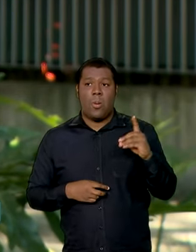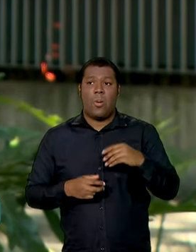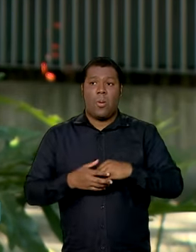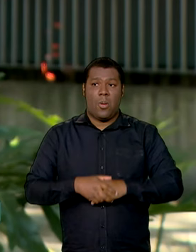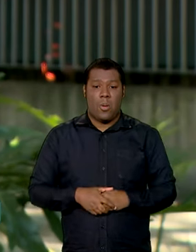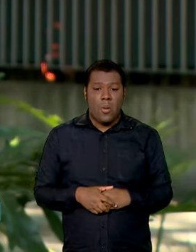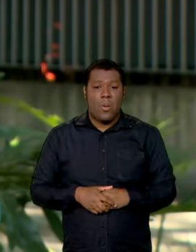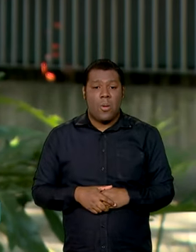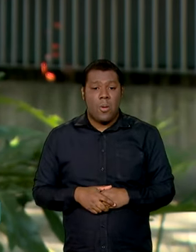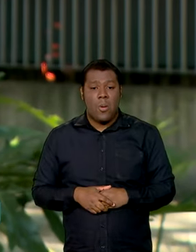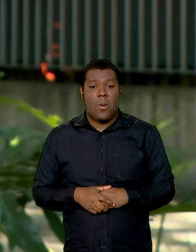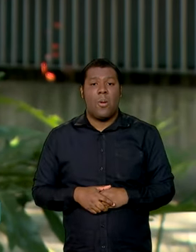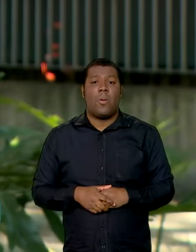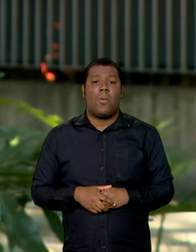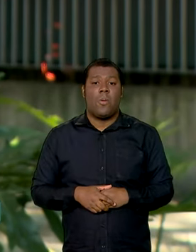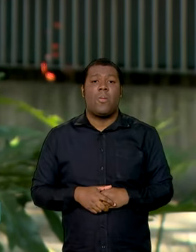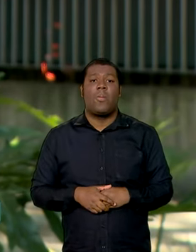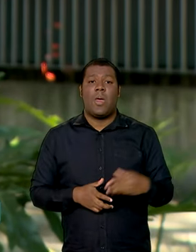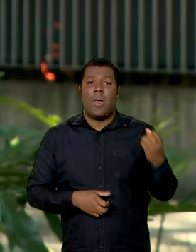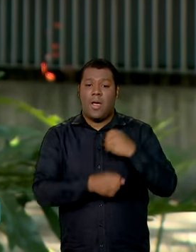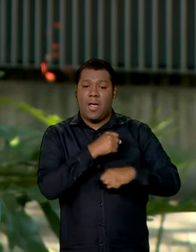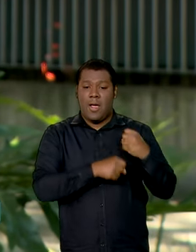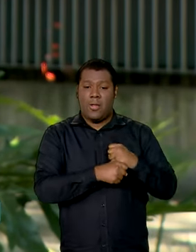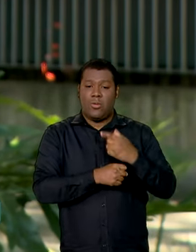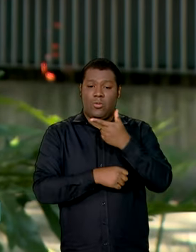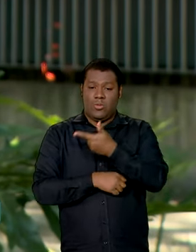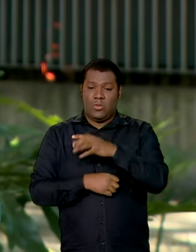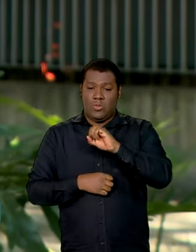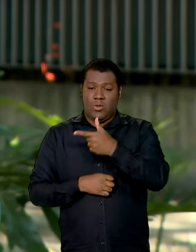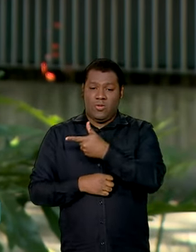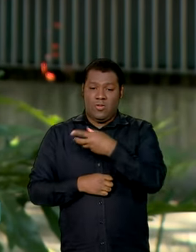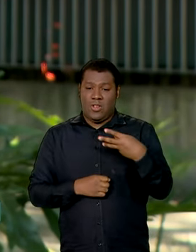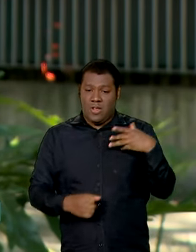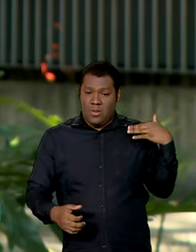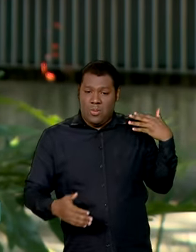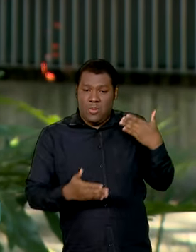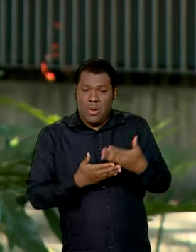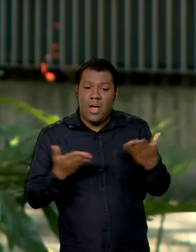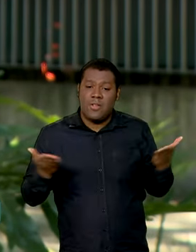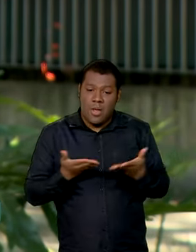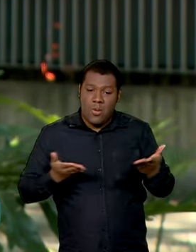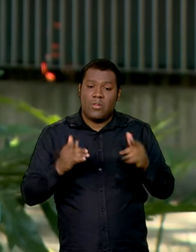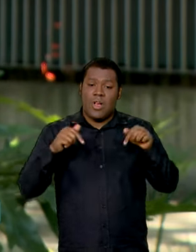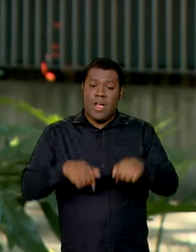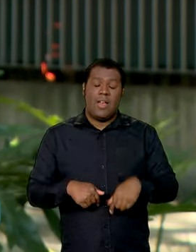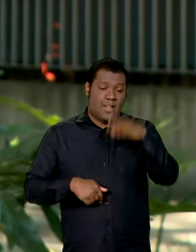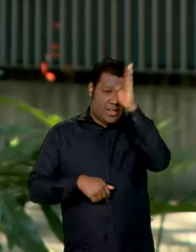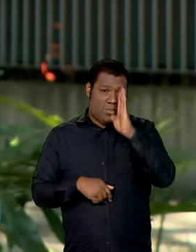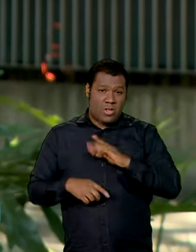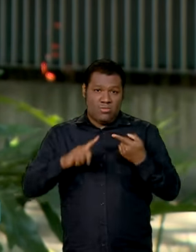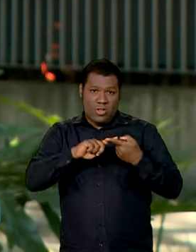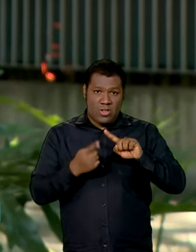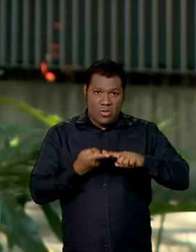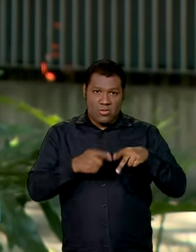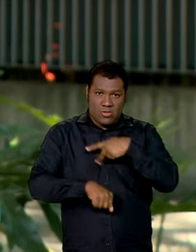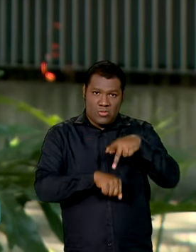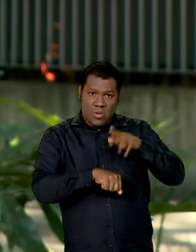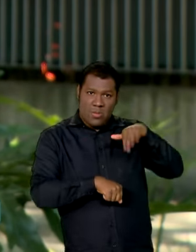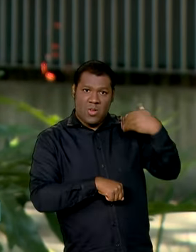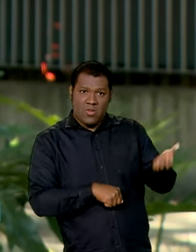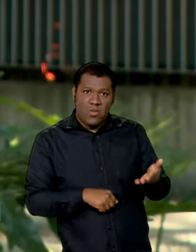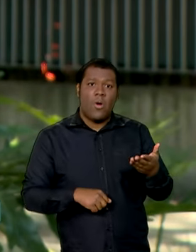o balanço do ano até agora é o seguinte: a corrente de comércio do Brasil com o exterior